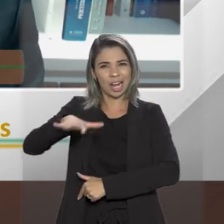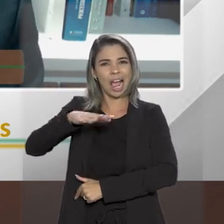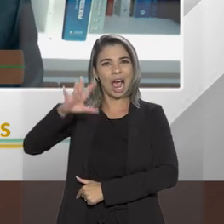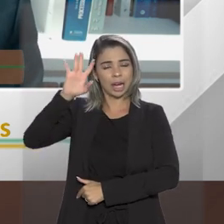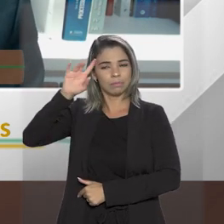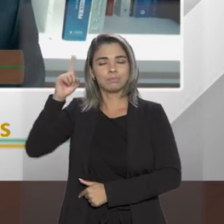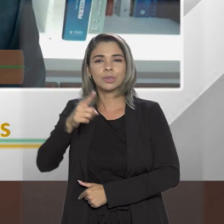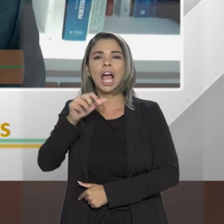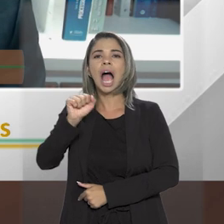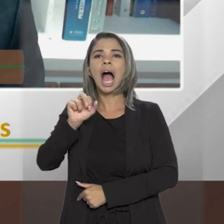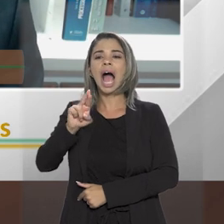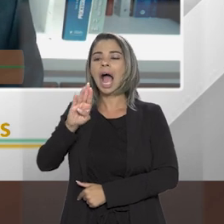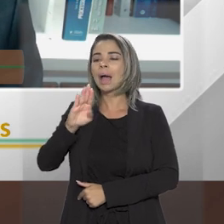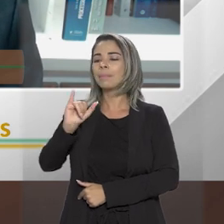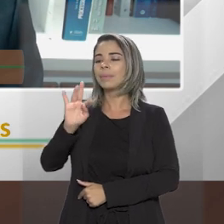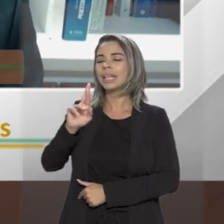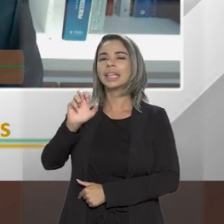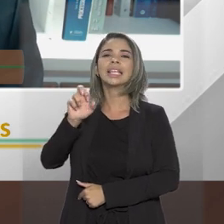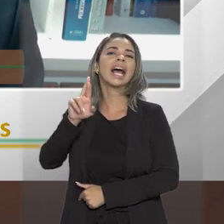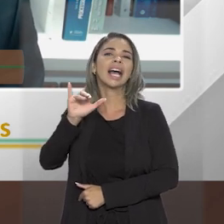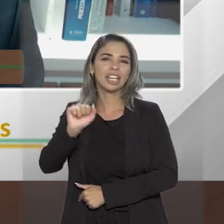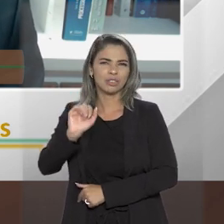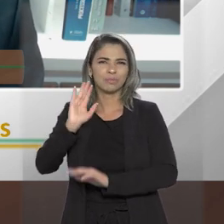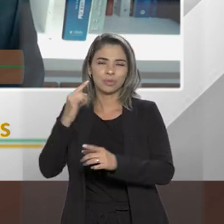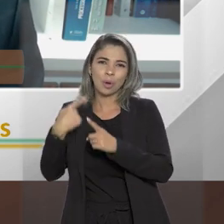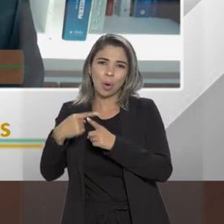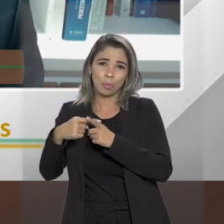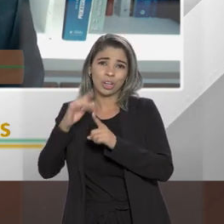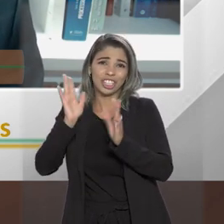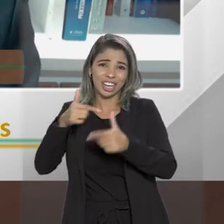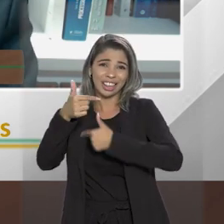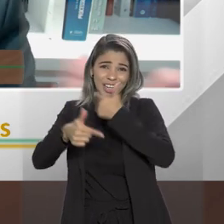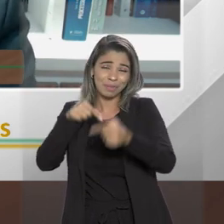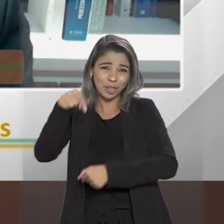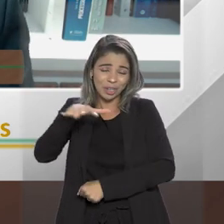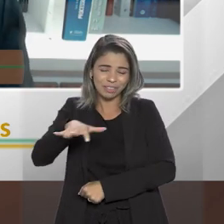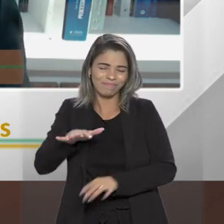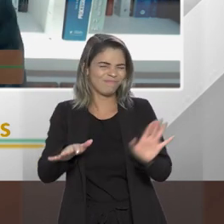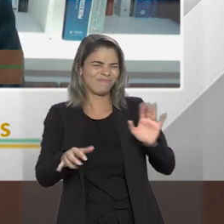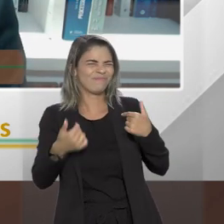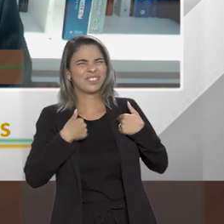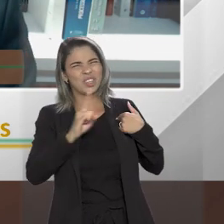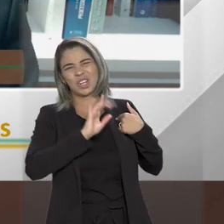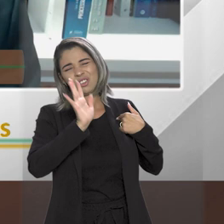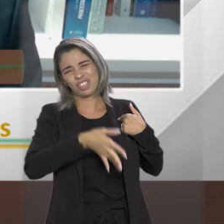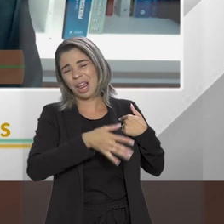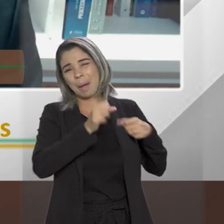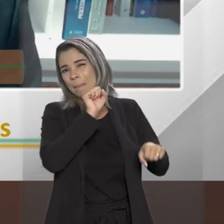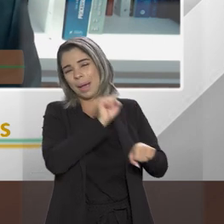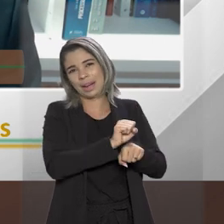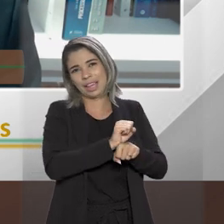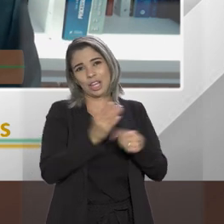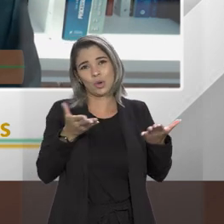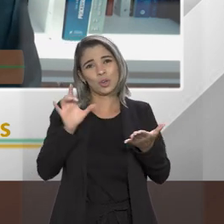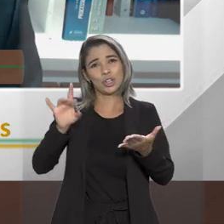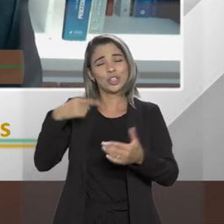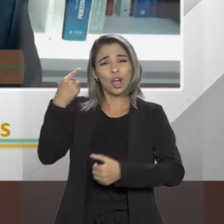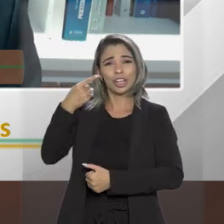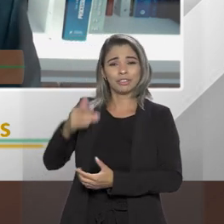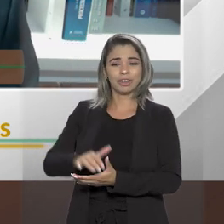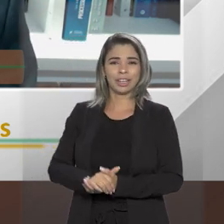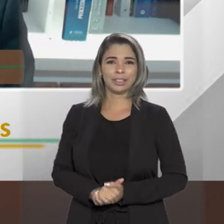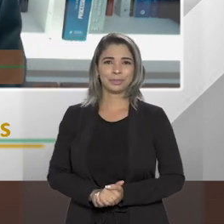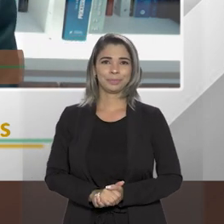foi. sou mais advogado. Eu sou mais advogado. Tá bom, tá certo. E, por fim, a jurisdição estatal, que é ela que estamos acostumados, na